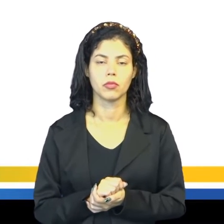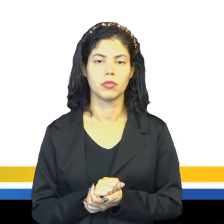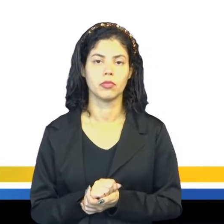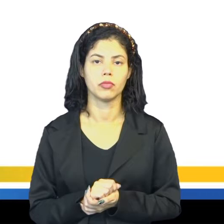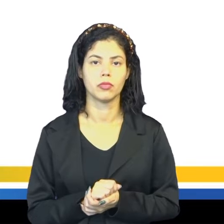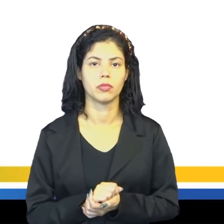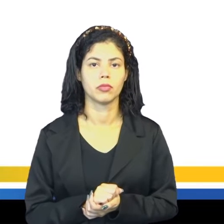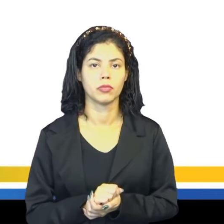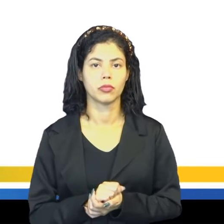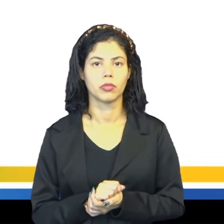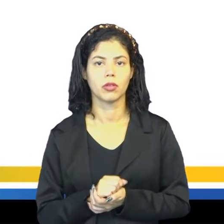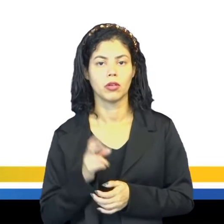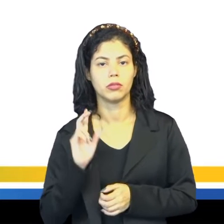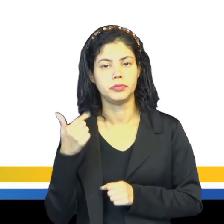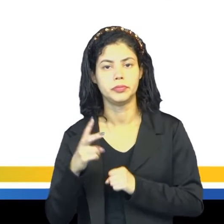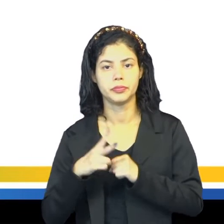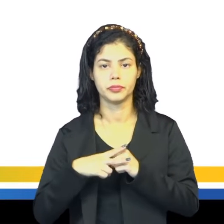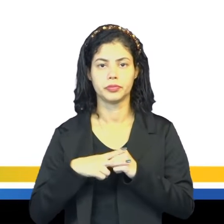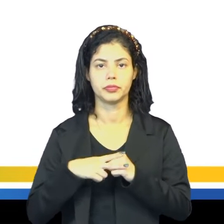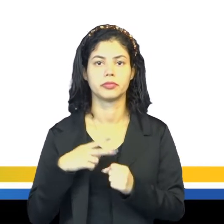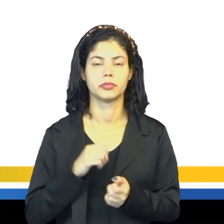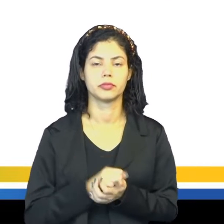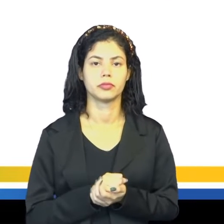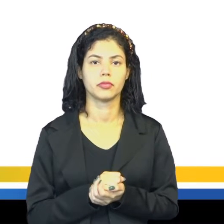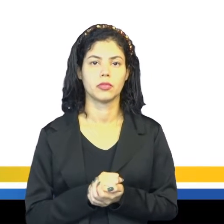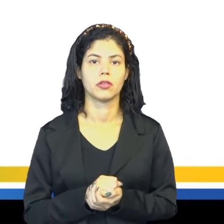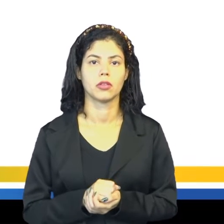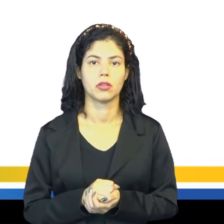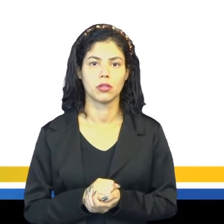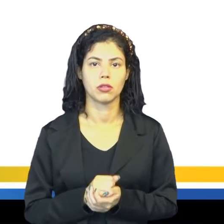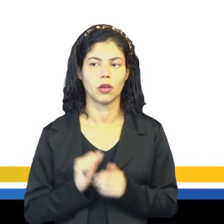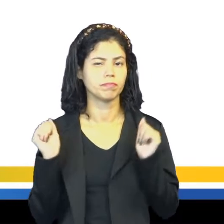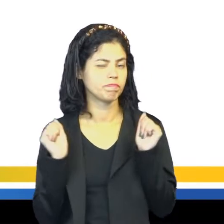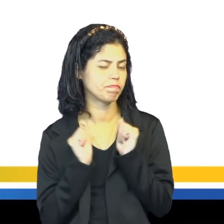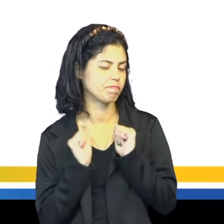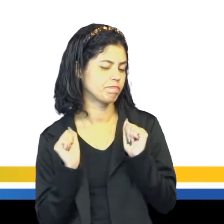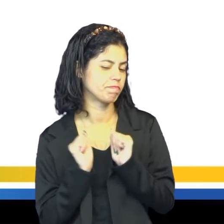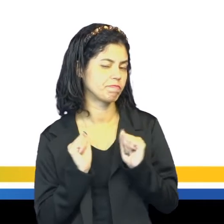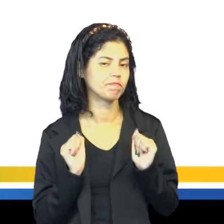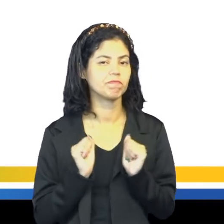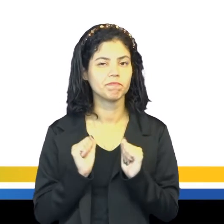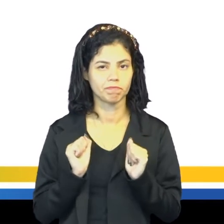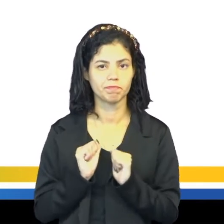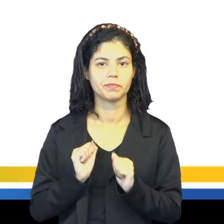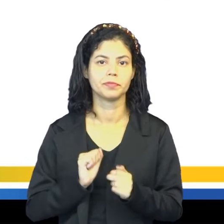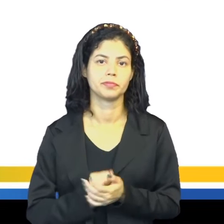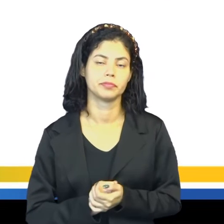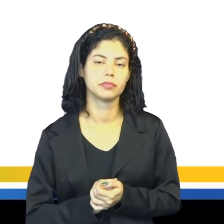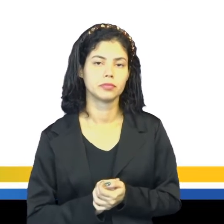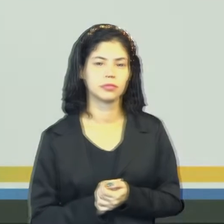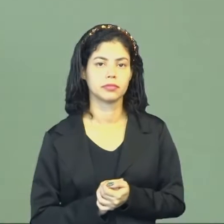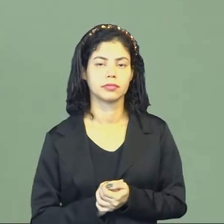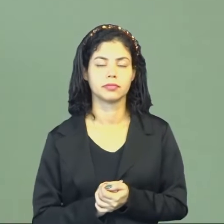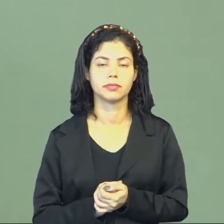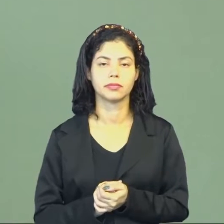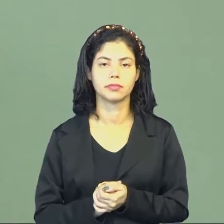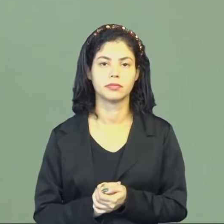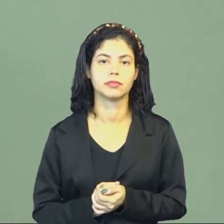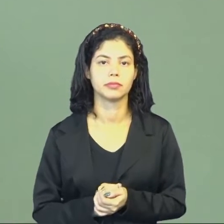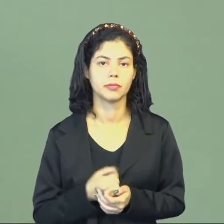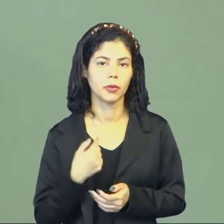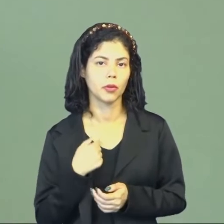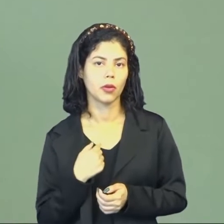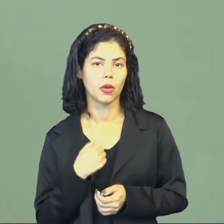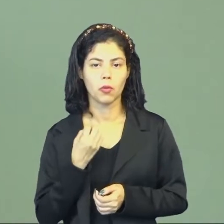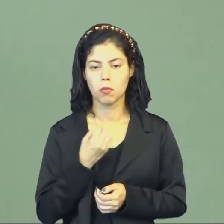ali outro verbo, I love, eu adoro. I love photographs, por exemplo, né? Eu